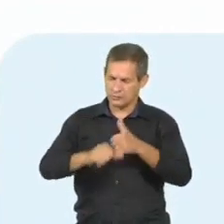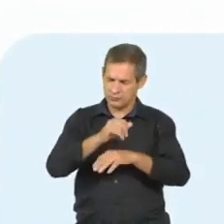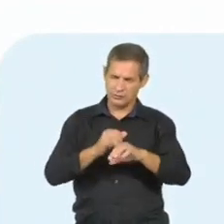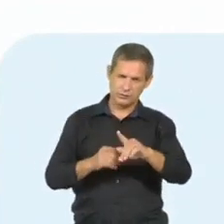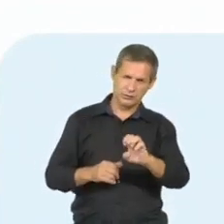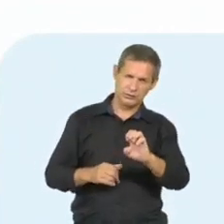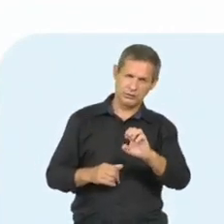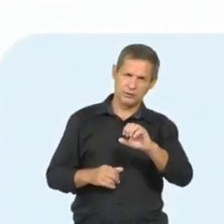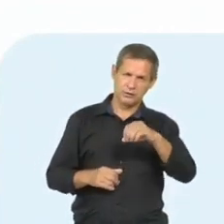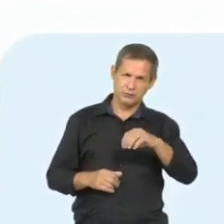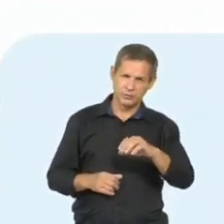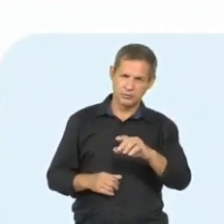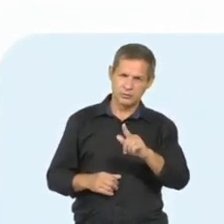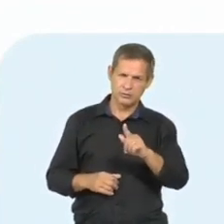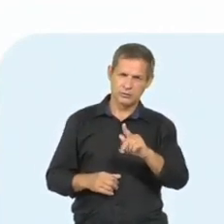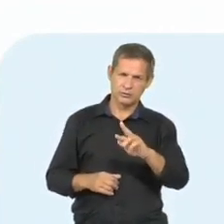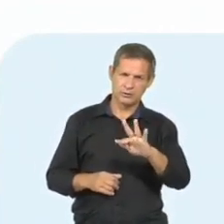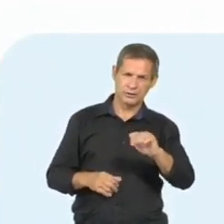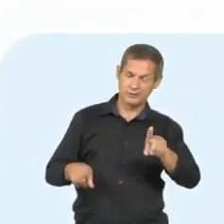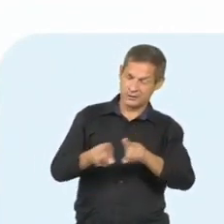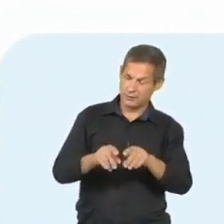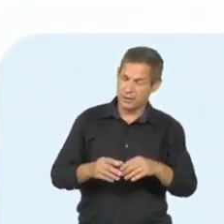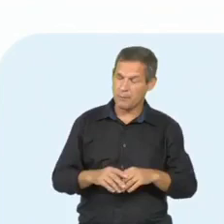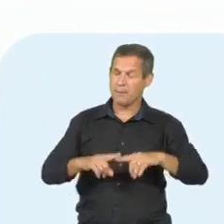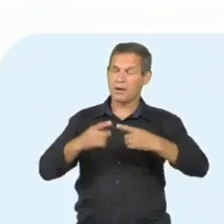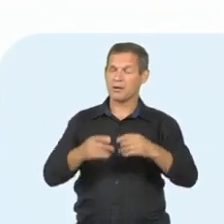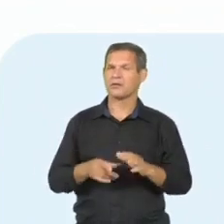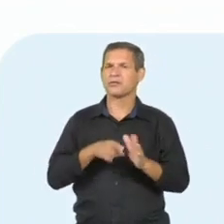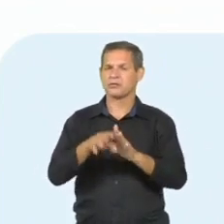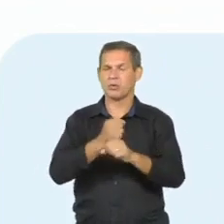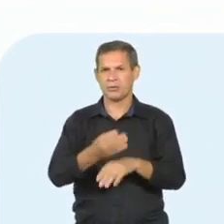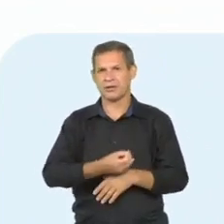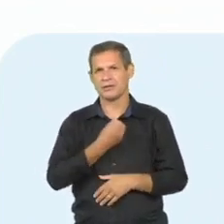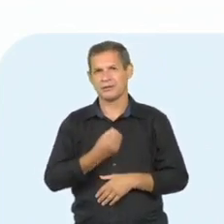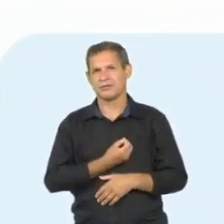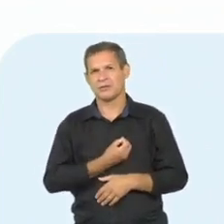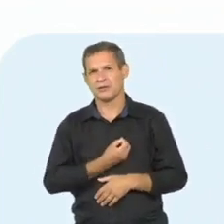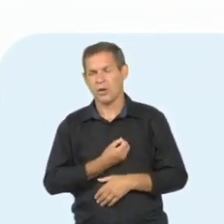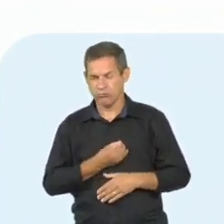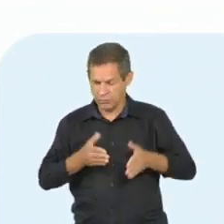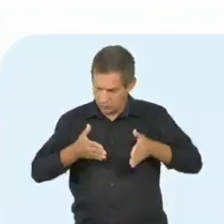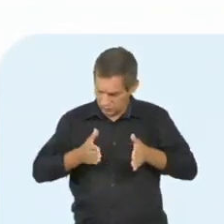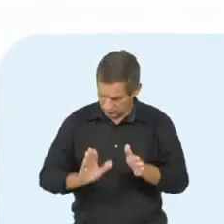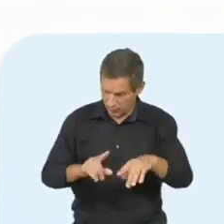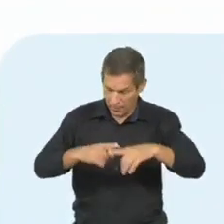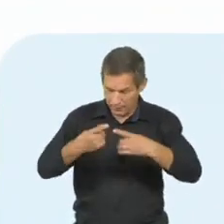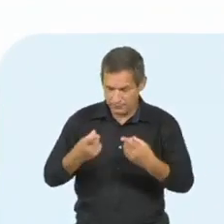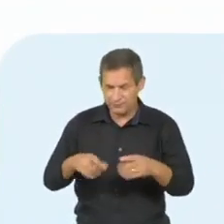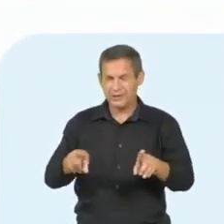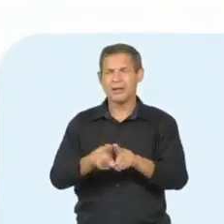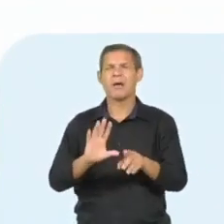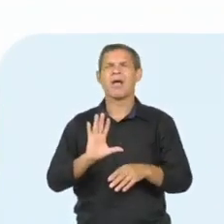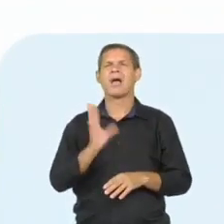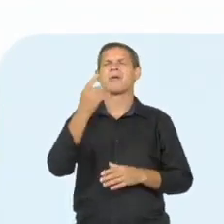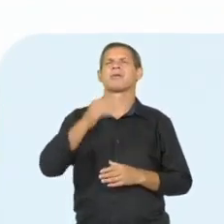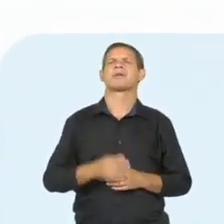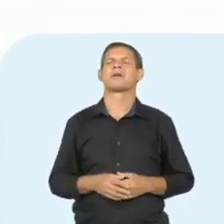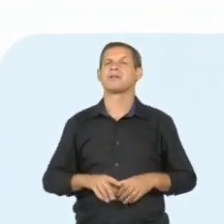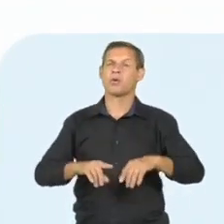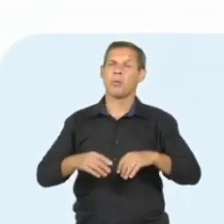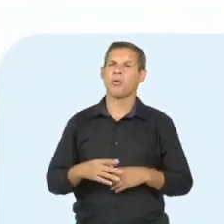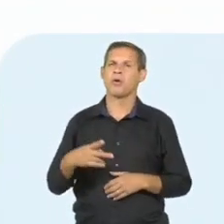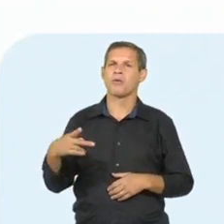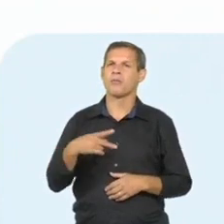é caracterizada pelo aumento da expectativa de vida ao nascer. Então, acaba ocorrendo um